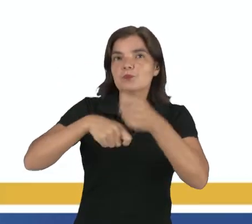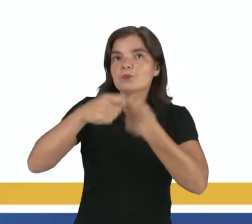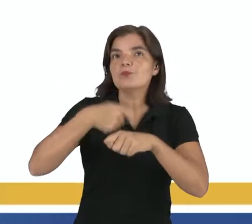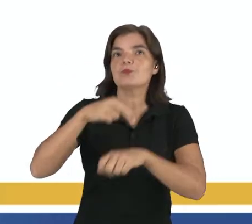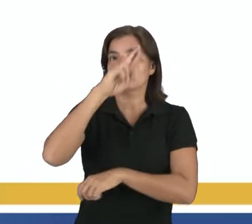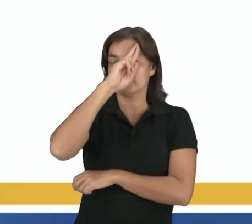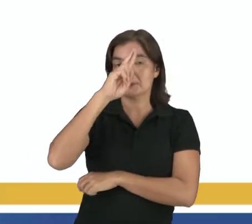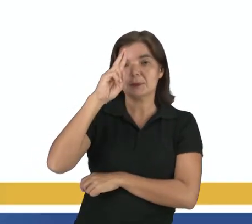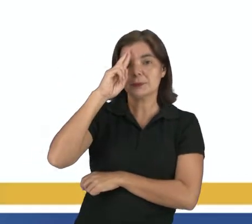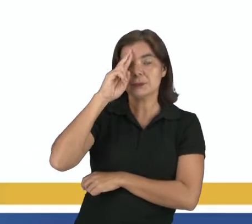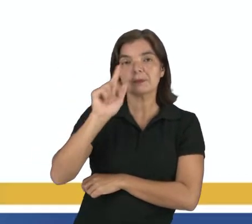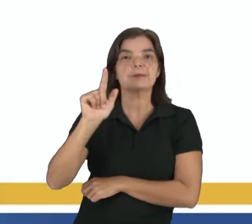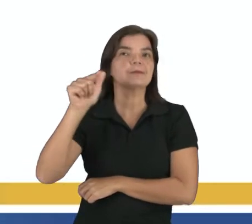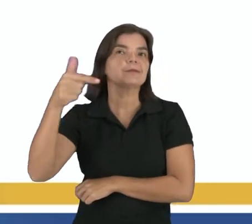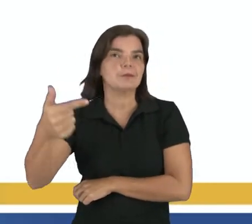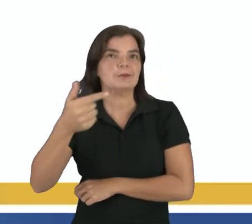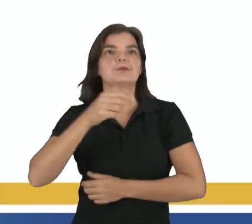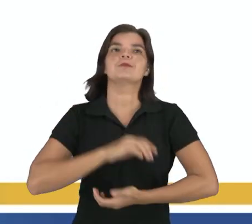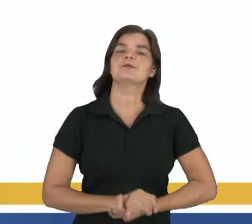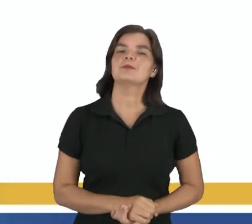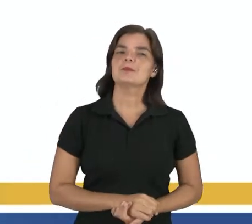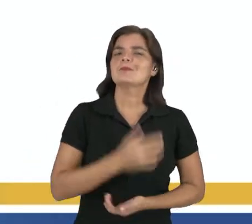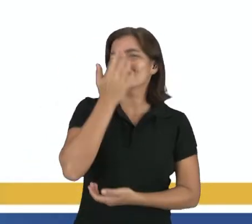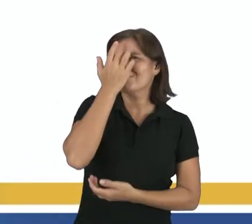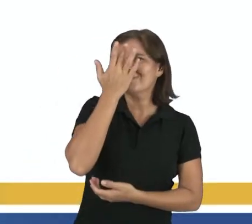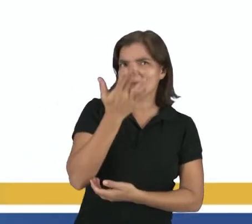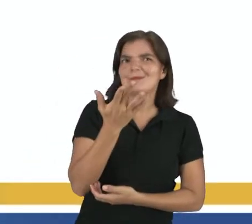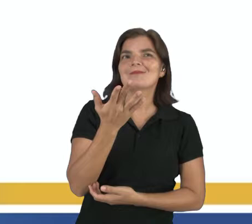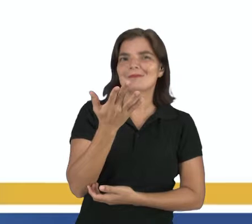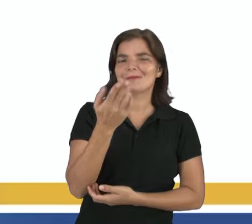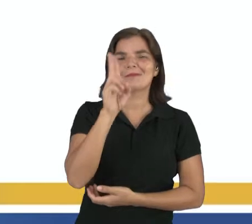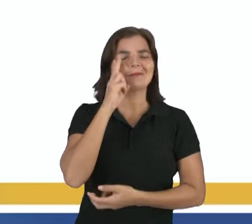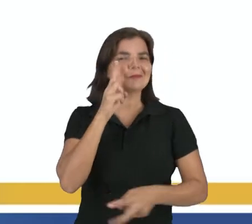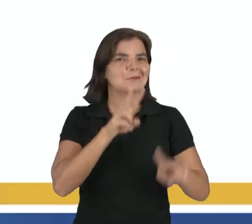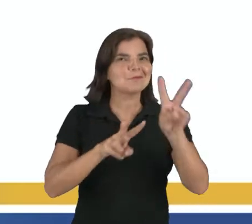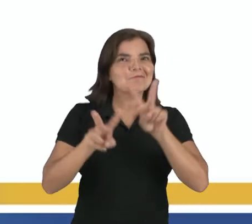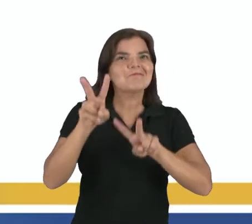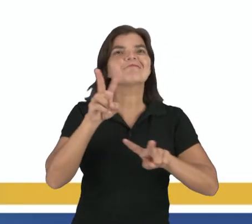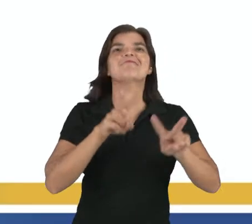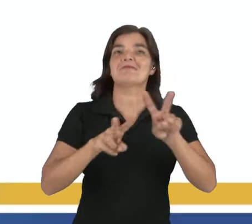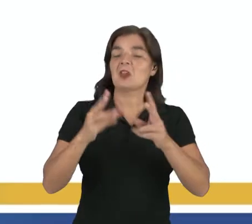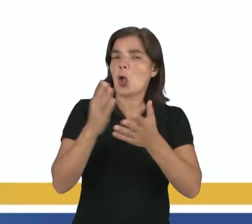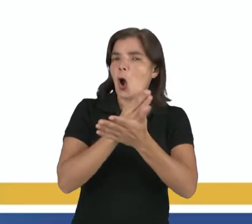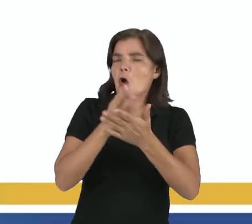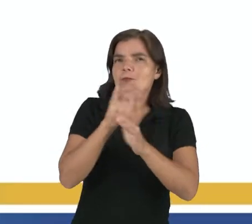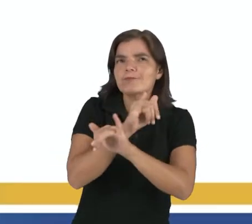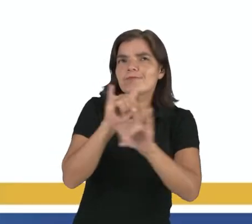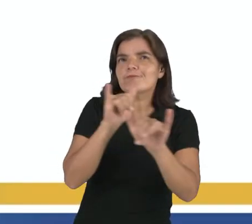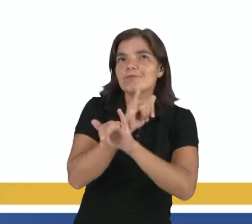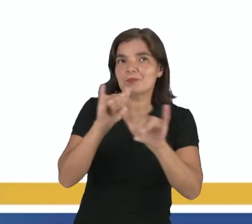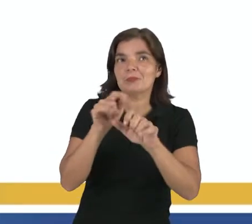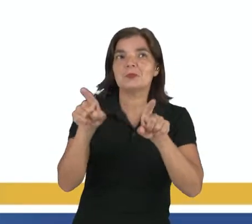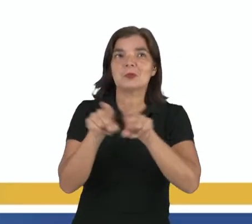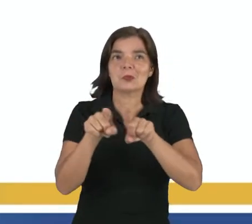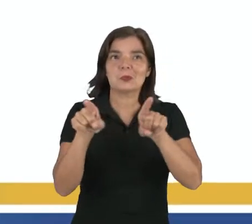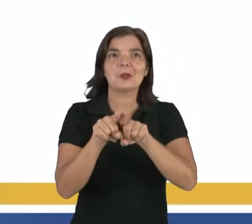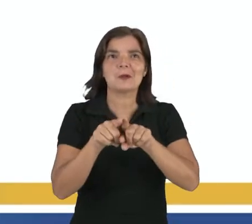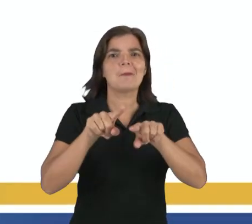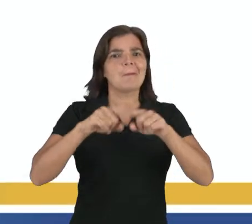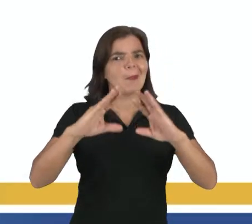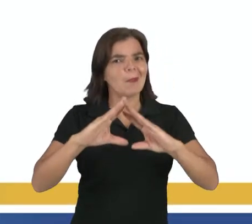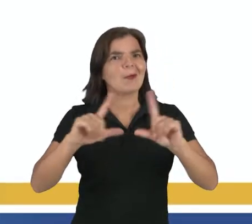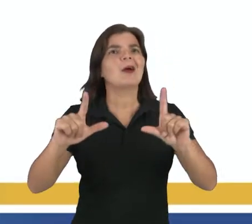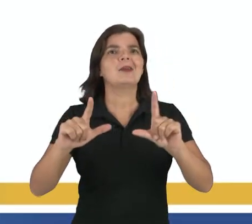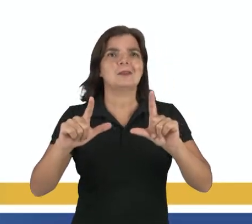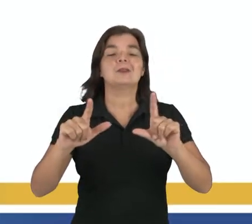a economia, a história e outros, para facilitar a visualização de alguns dados, bem como para tornar os